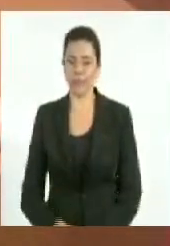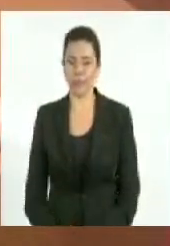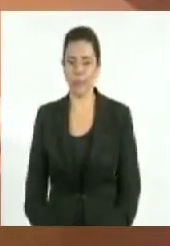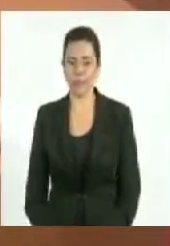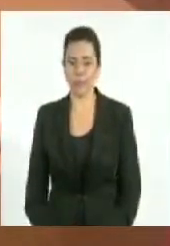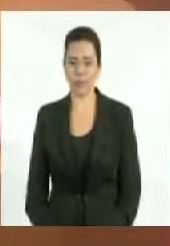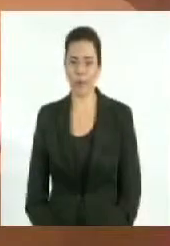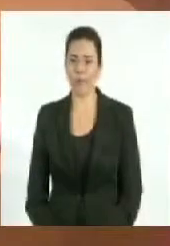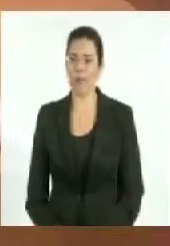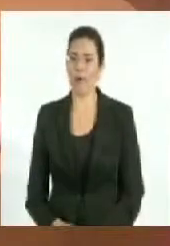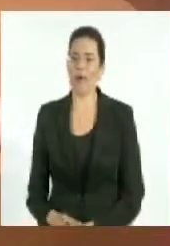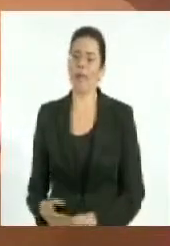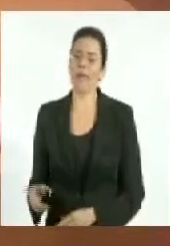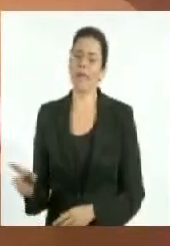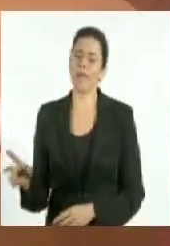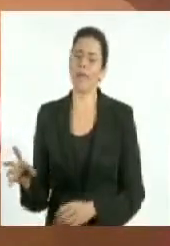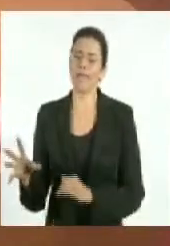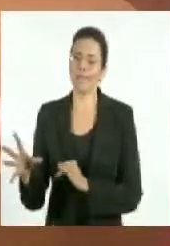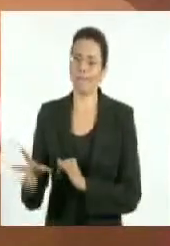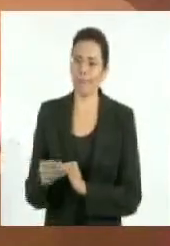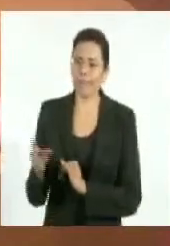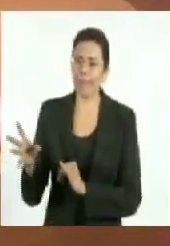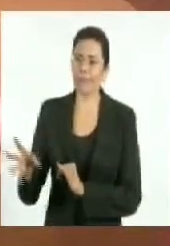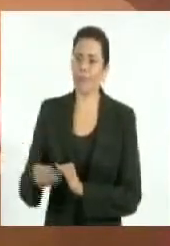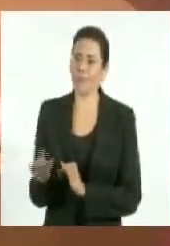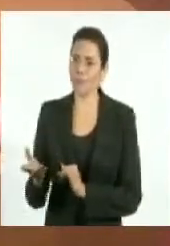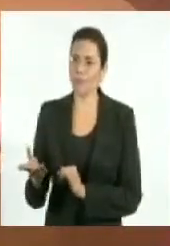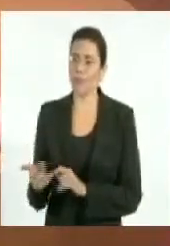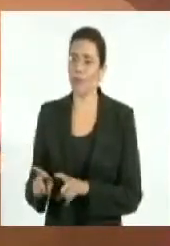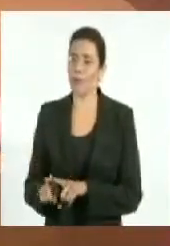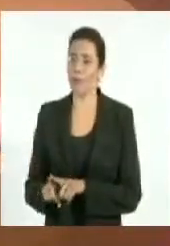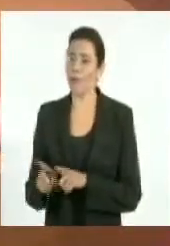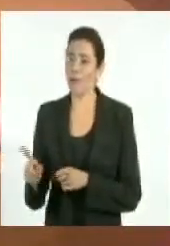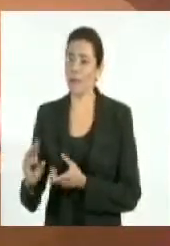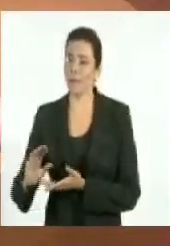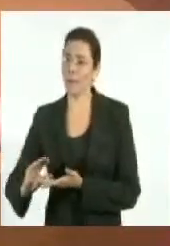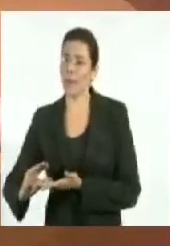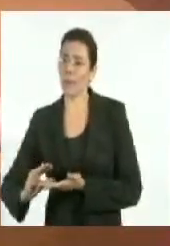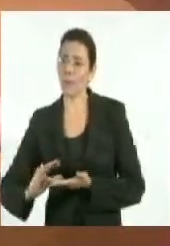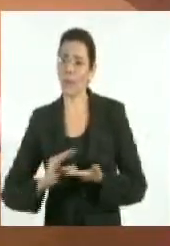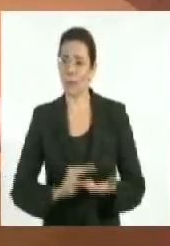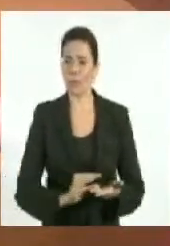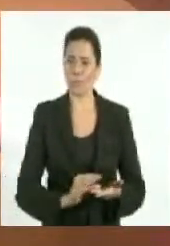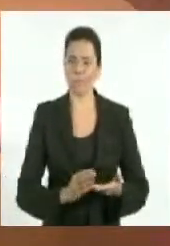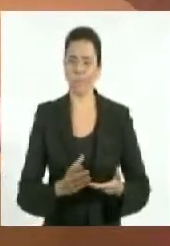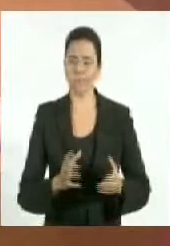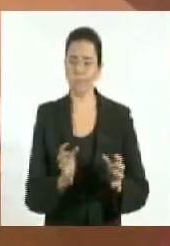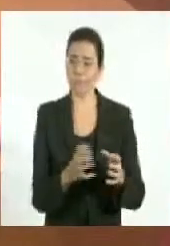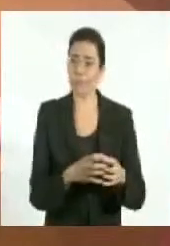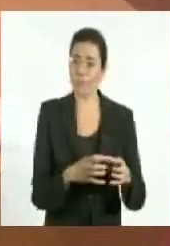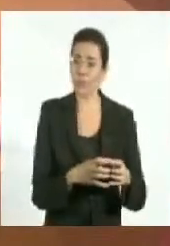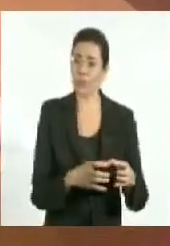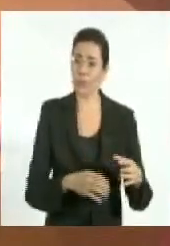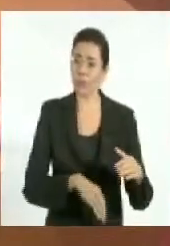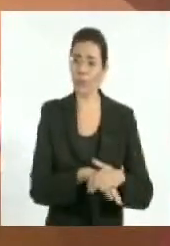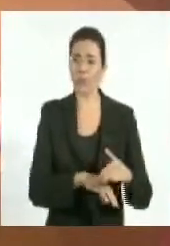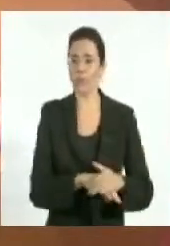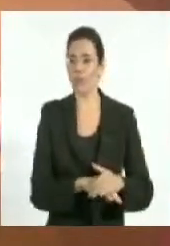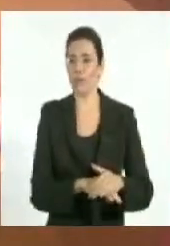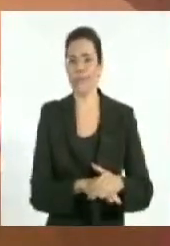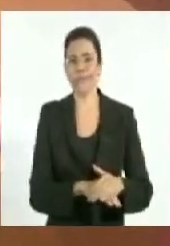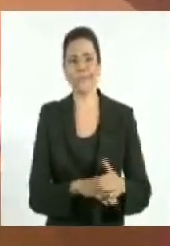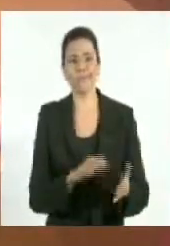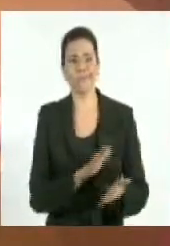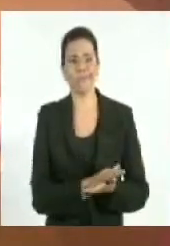tenho certeza, se a ajuda tivesse vindo ano passado para o Sampaio, nós estaríamos hoje na Série A, e para o Motoclube de São Luís, que foi até